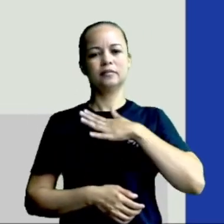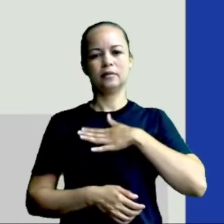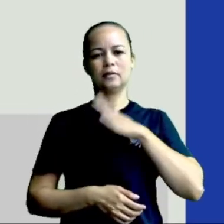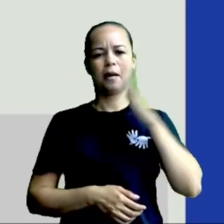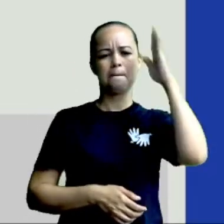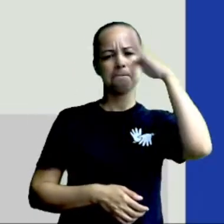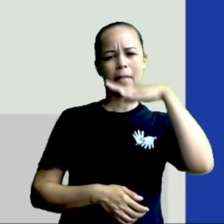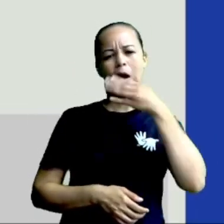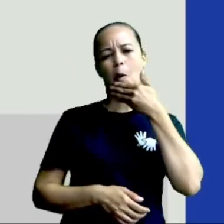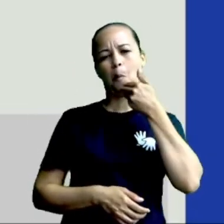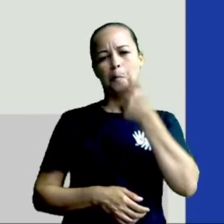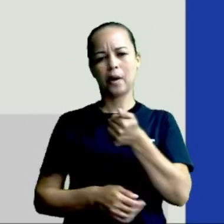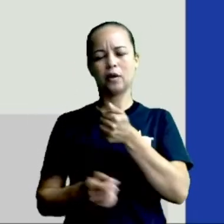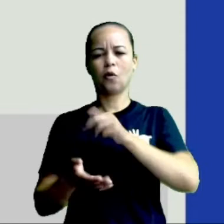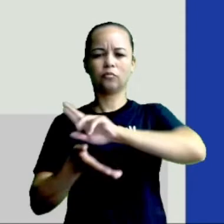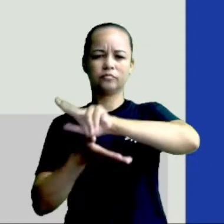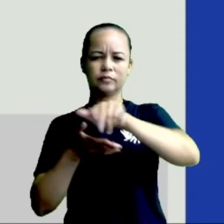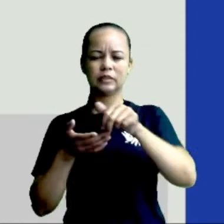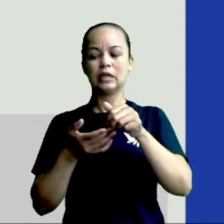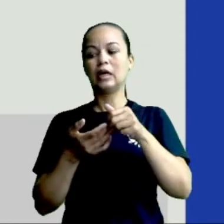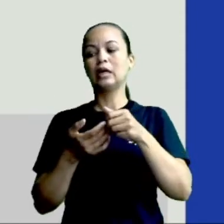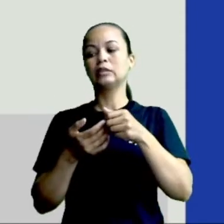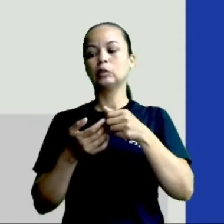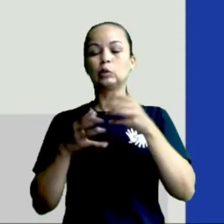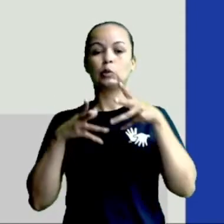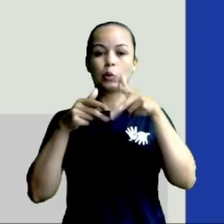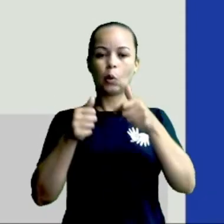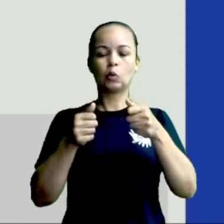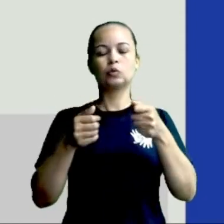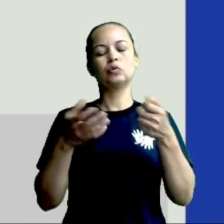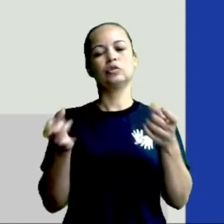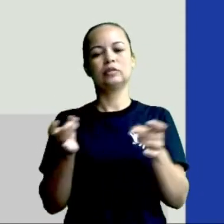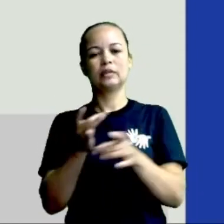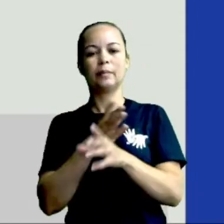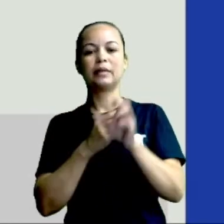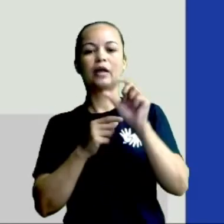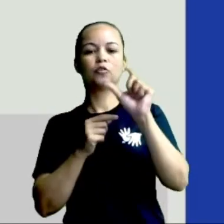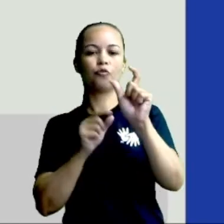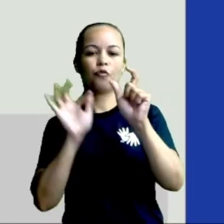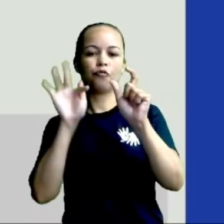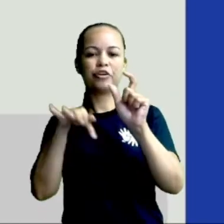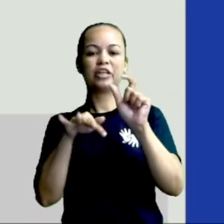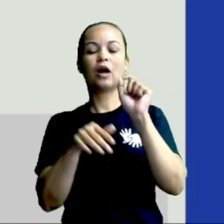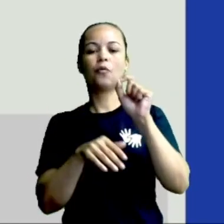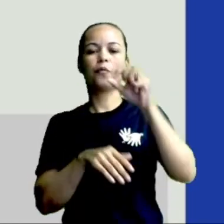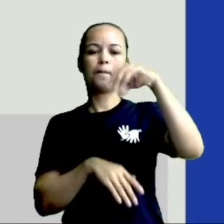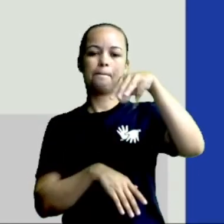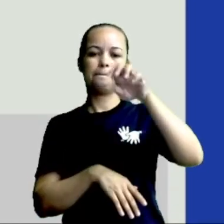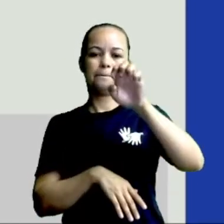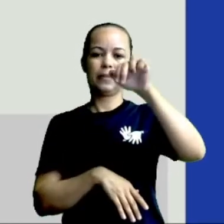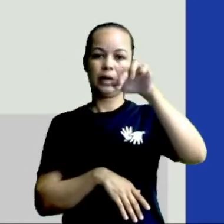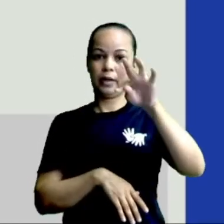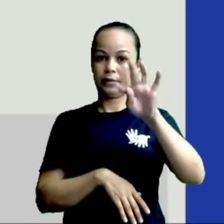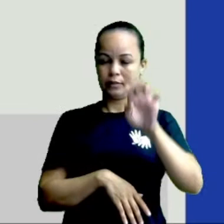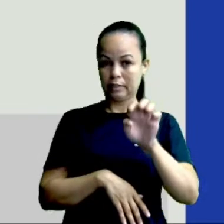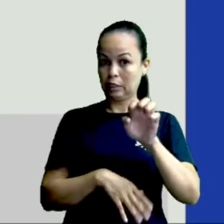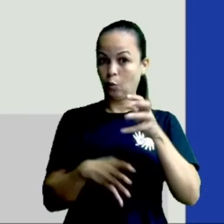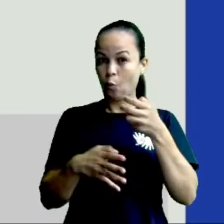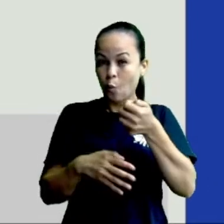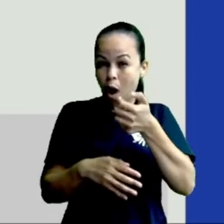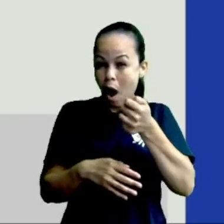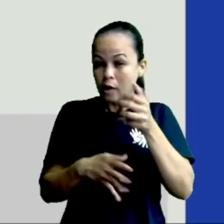melhor, tá? E quase todos terminados em mente, como levemente, ardorosamente, quase todos, viu? Mas nem